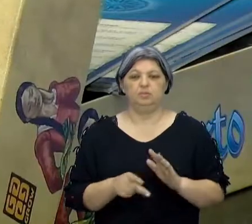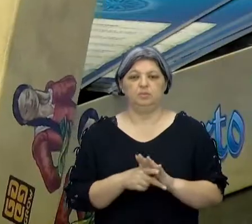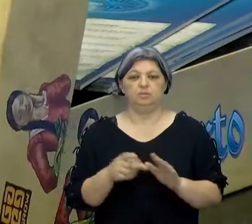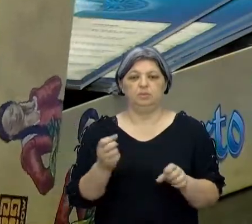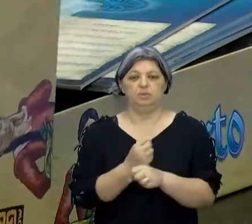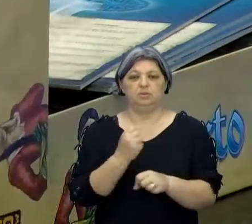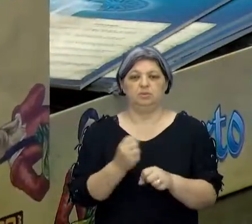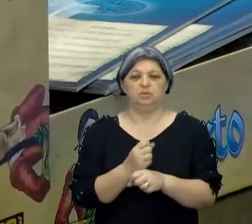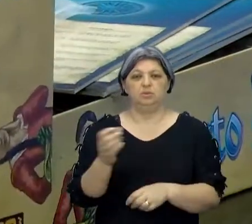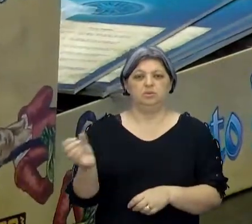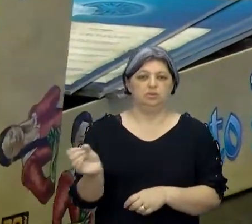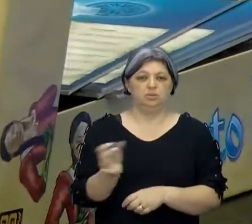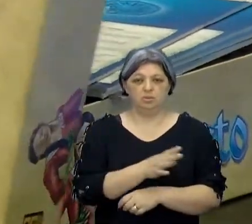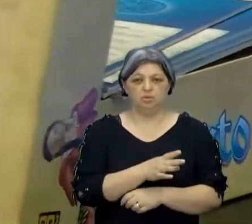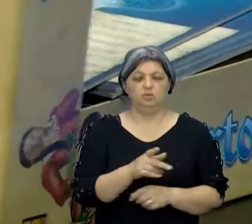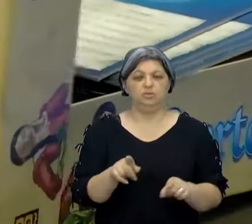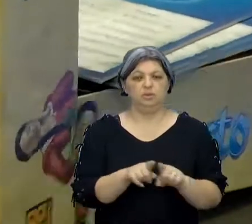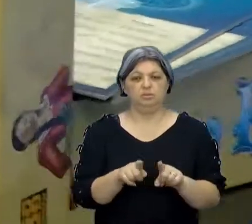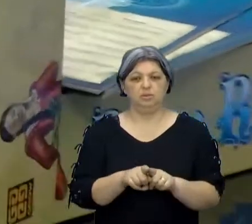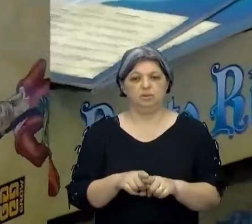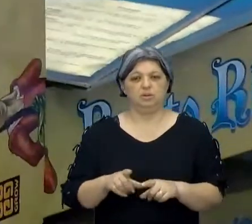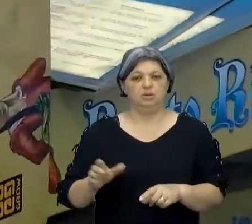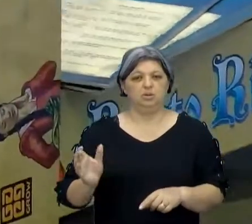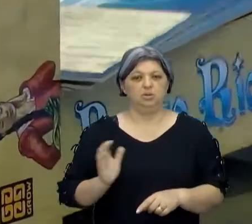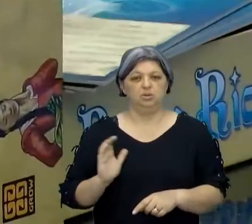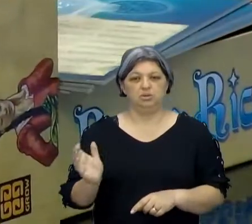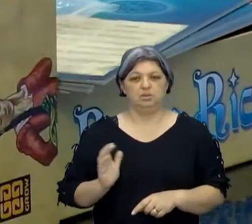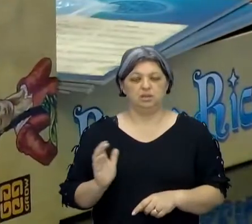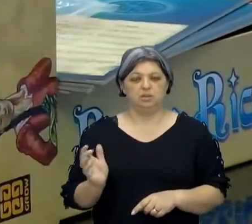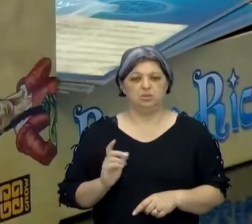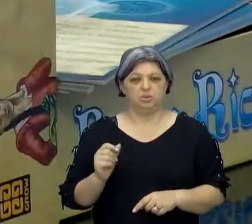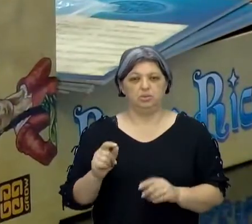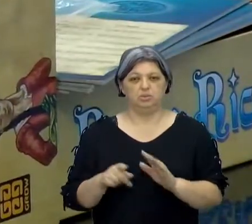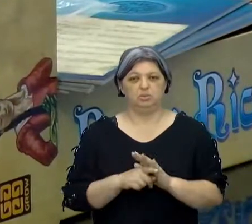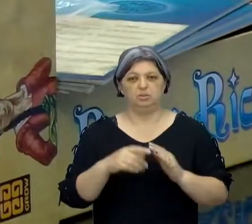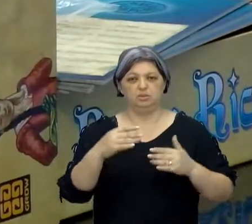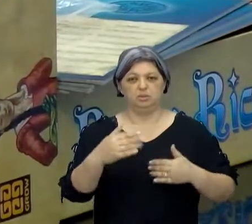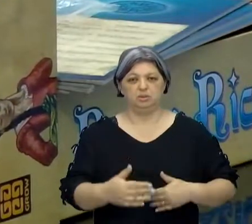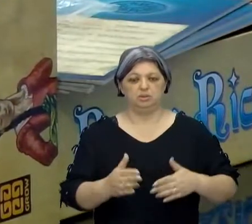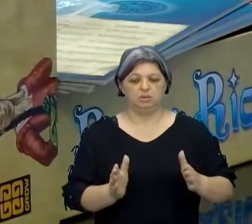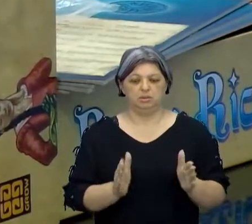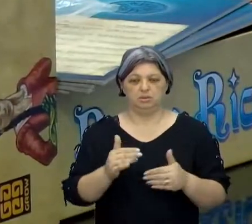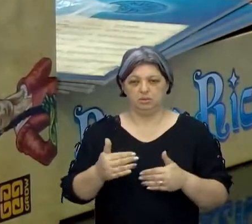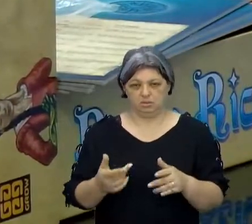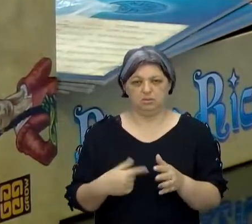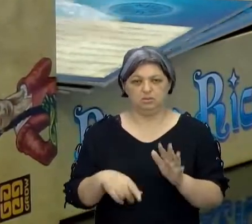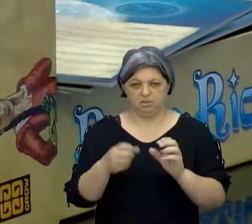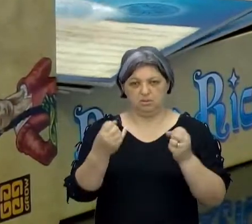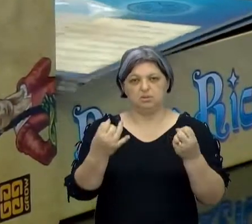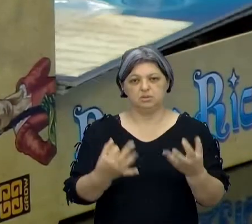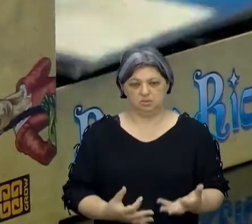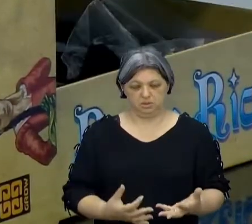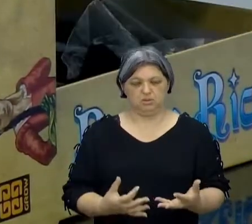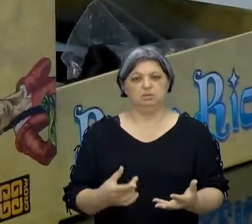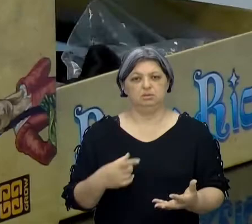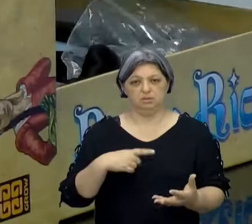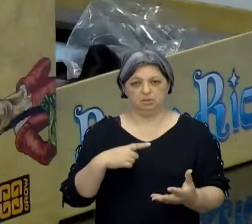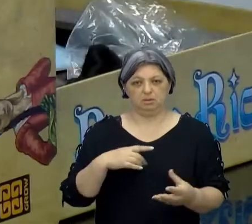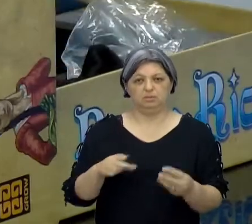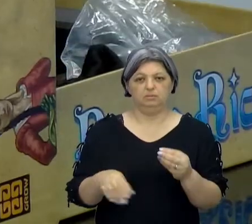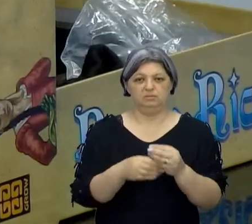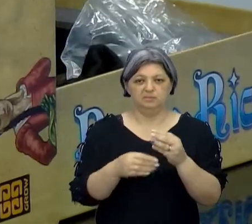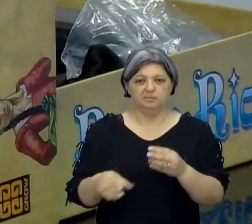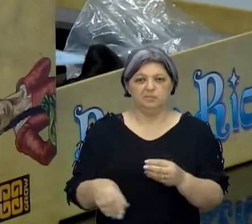construções e os nobres. Então, o jogo Puerto Rico, a caixa básica do jogo já vem com expansões, que